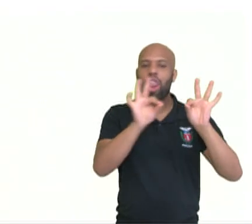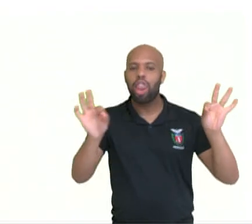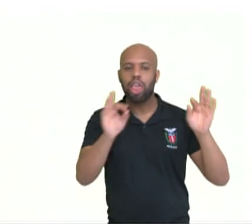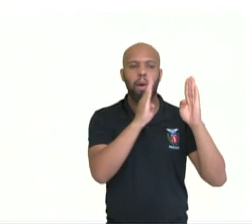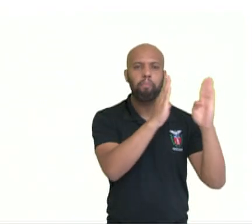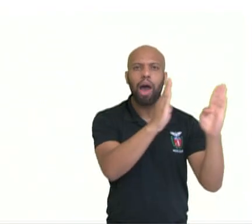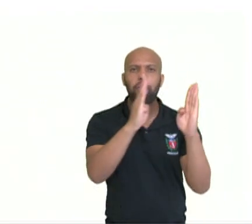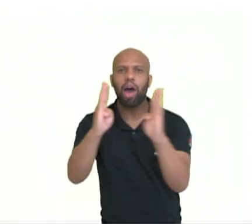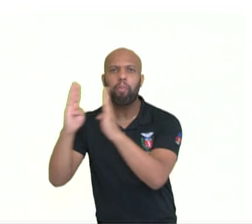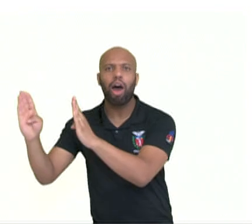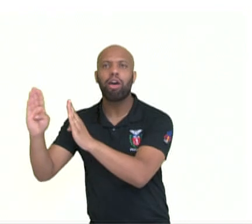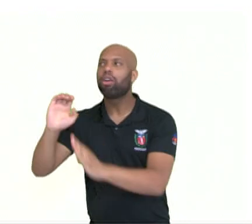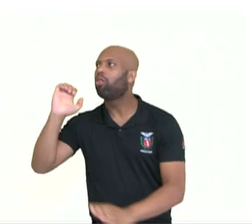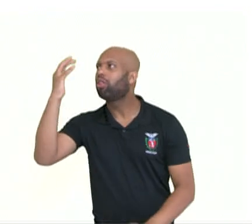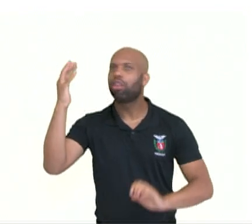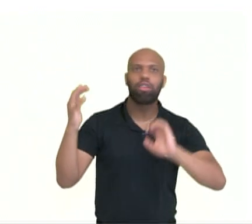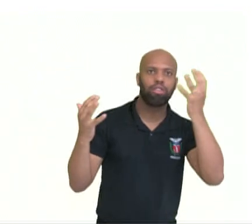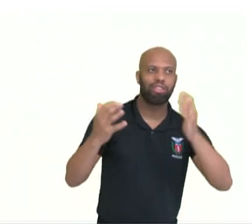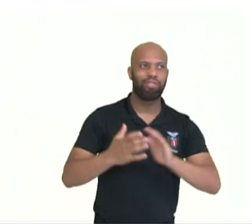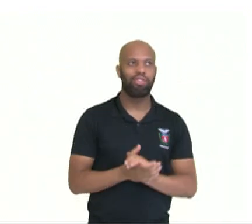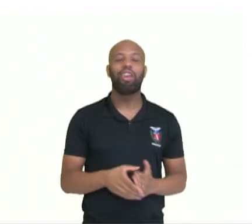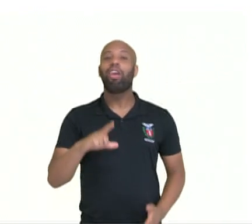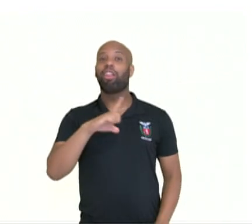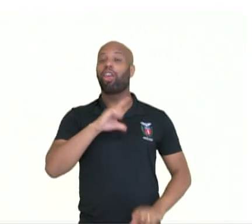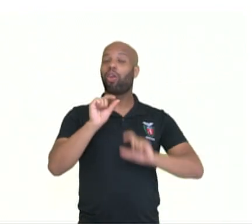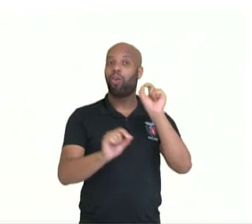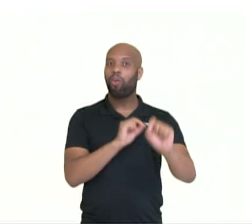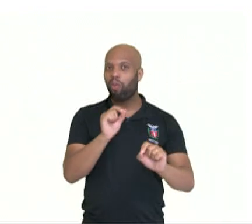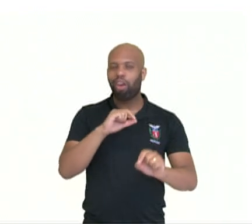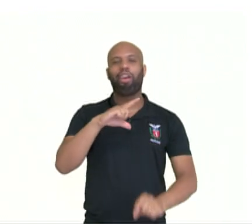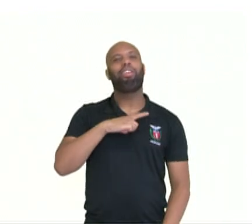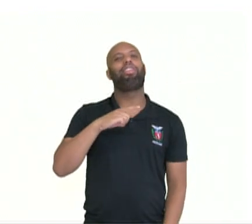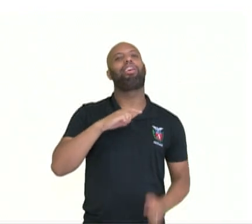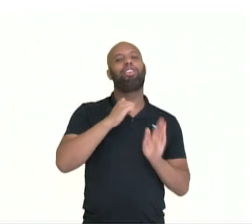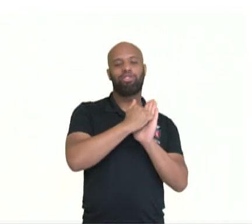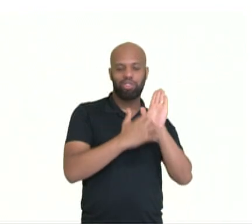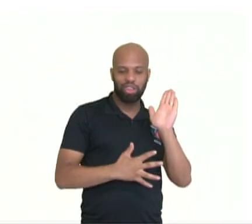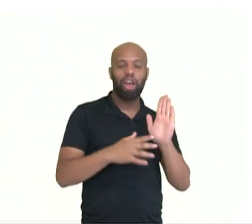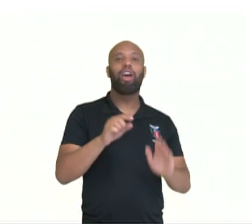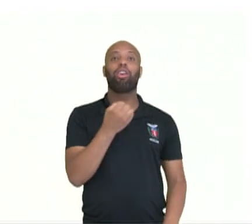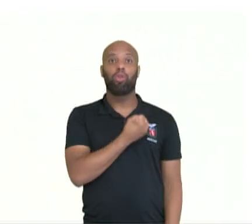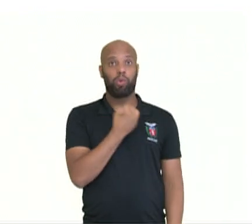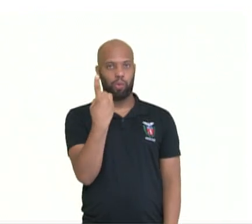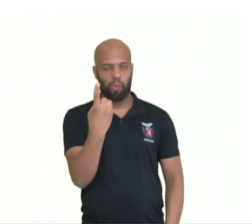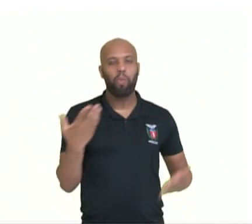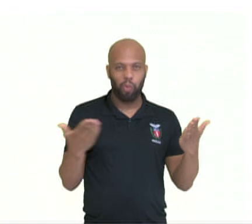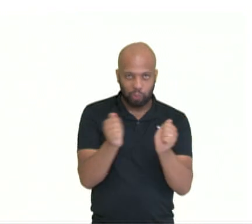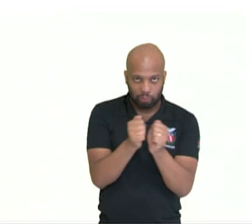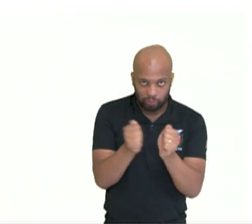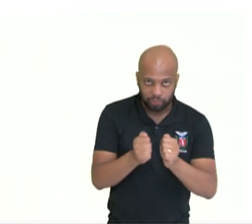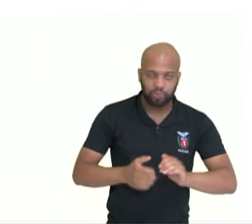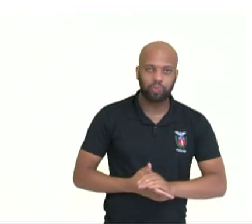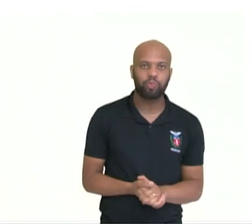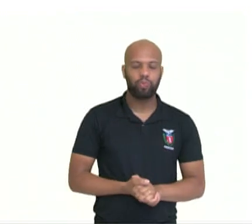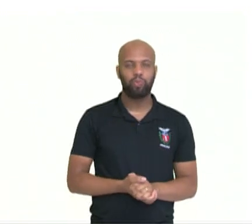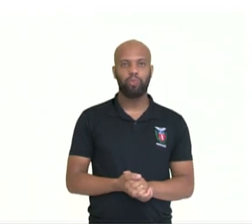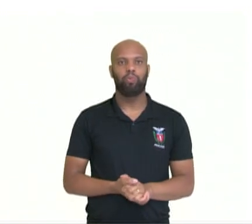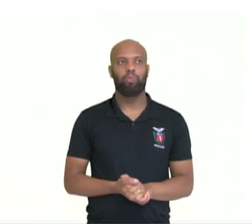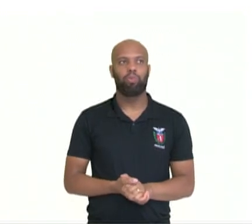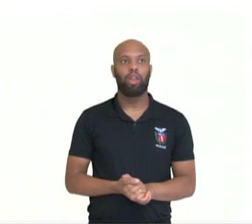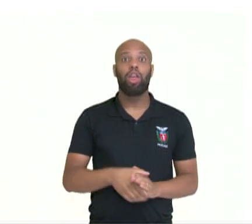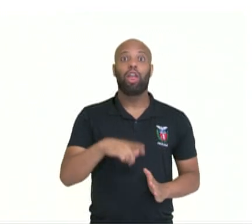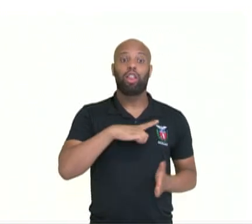ou nenhum personagens nas histórias, análise crítica sobre contextos e